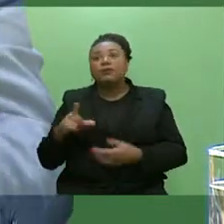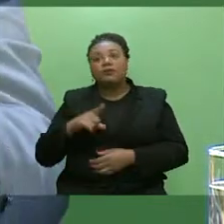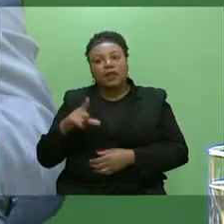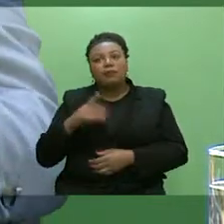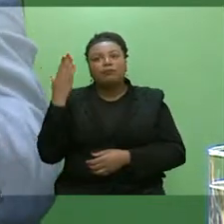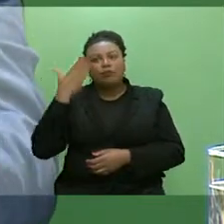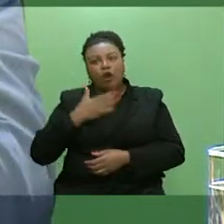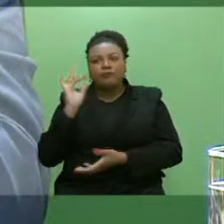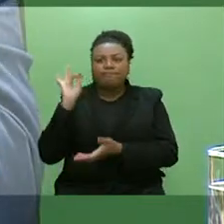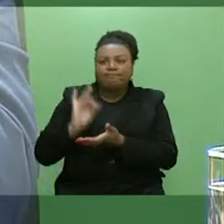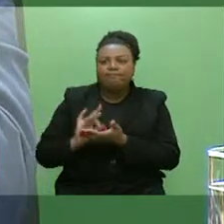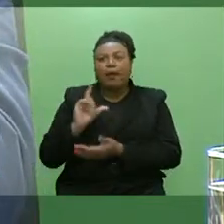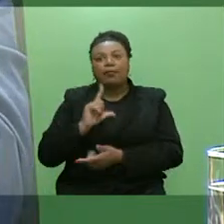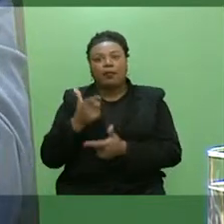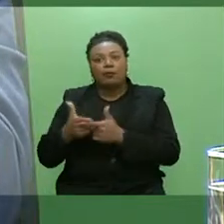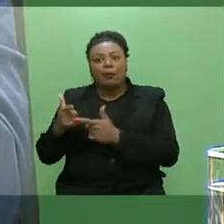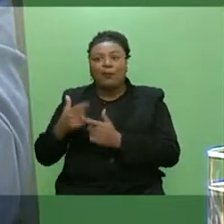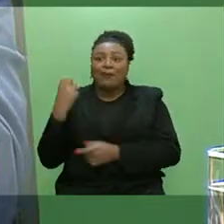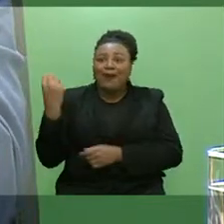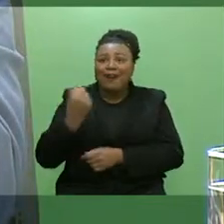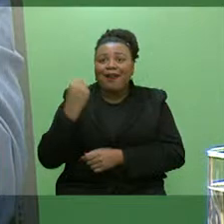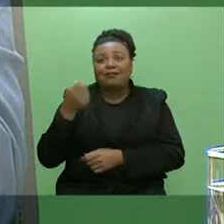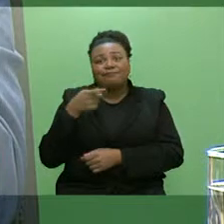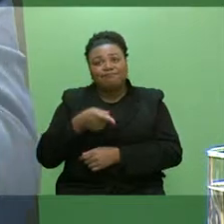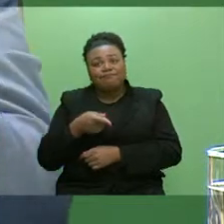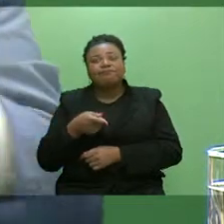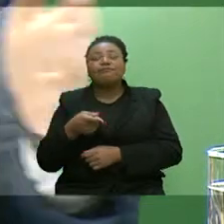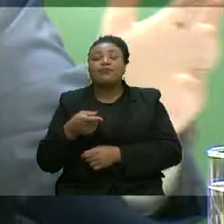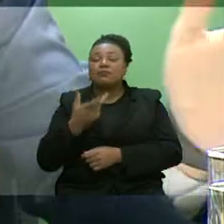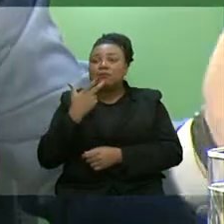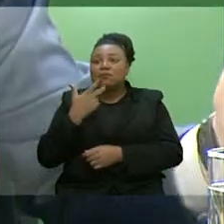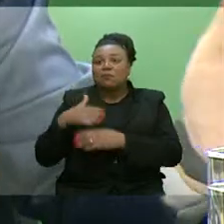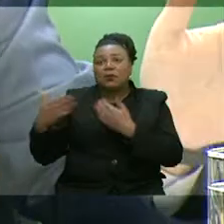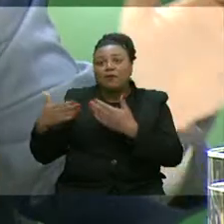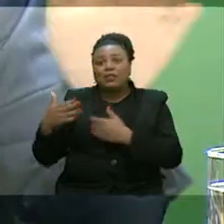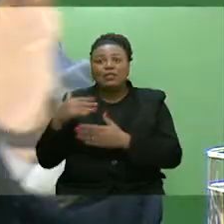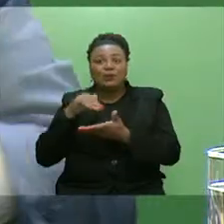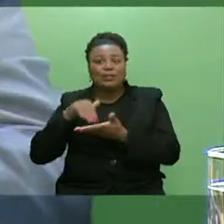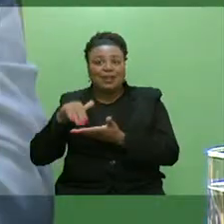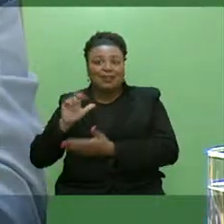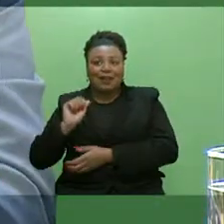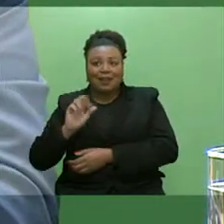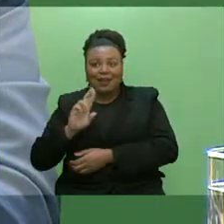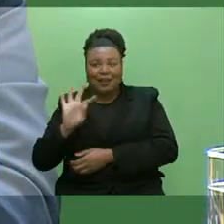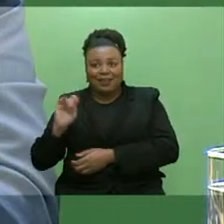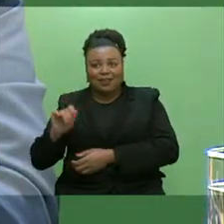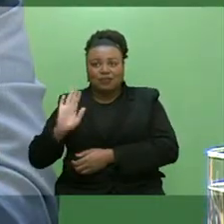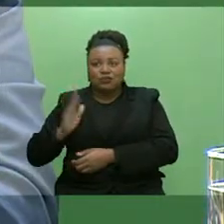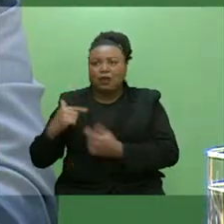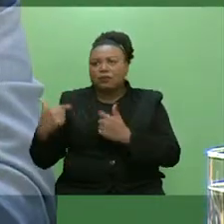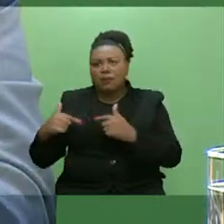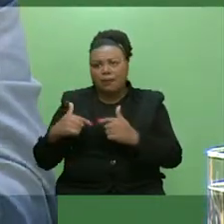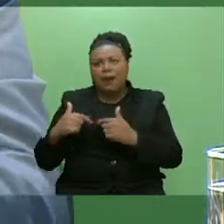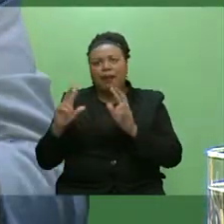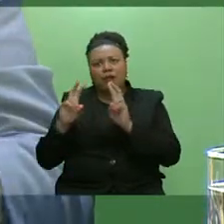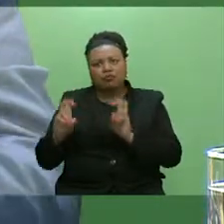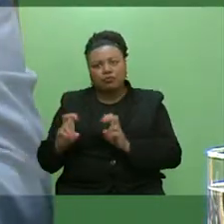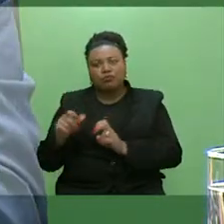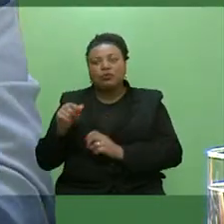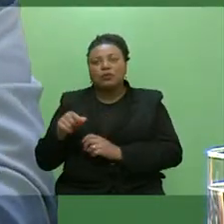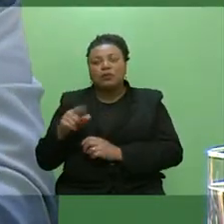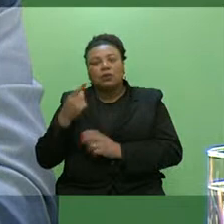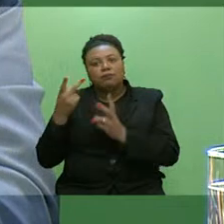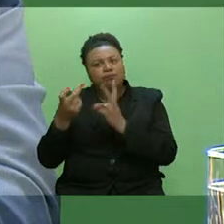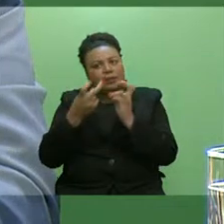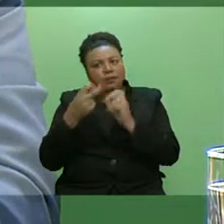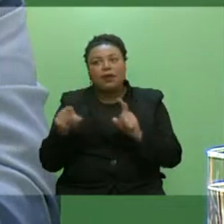de que realmente há um problema gigantesco nesse sentido. Falava agora há pouco com a secretária Rita e ela já tem trabalhado no assunto e